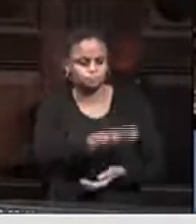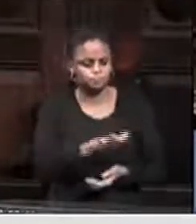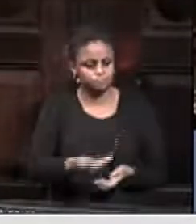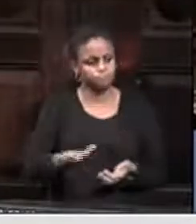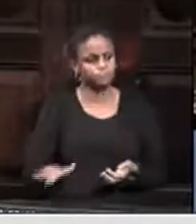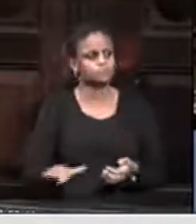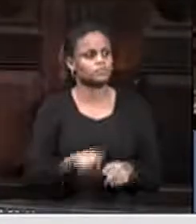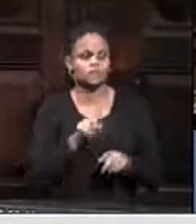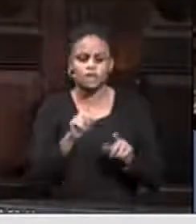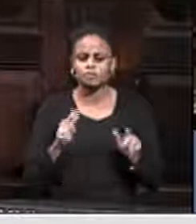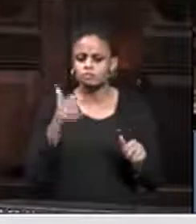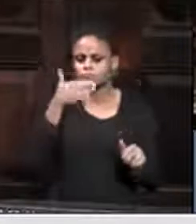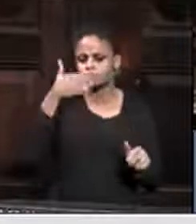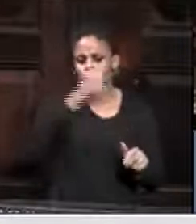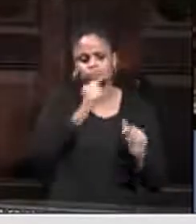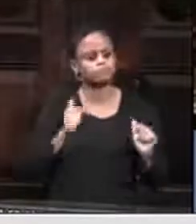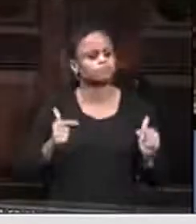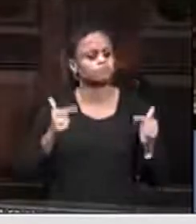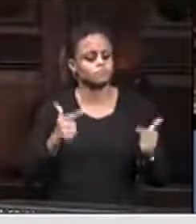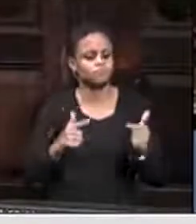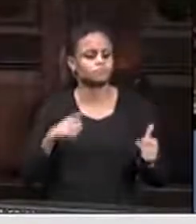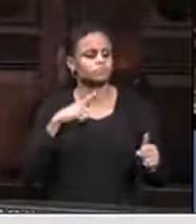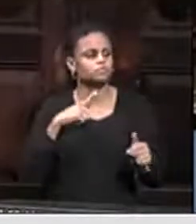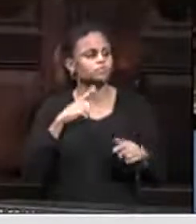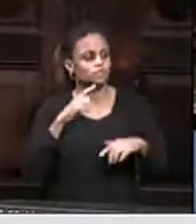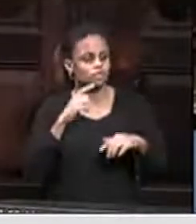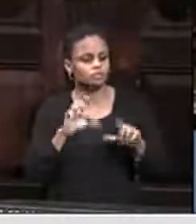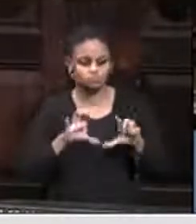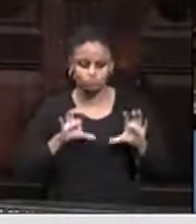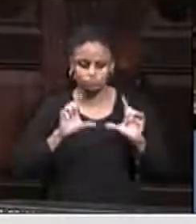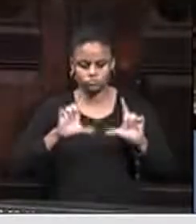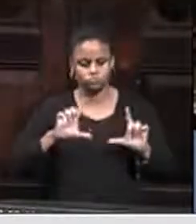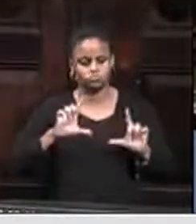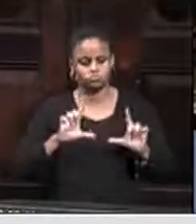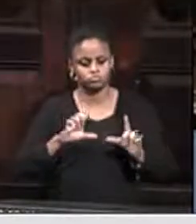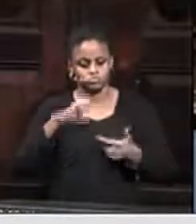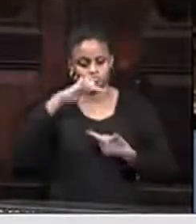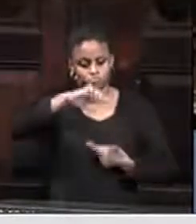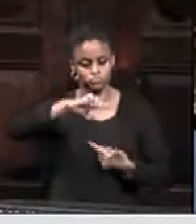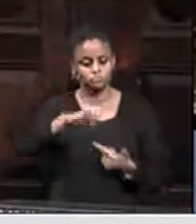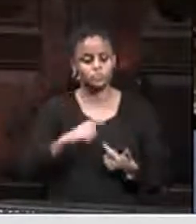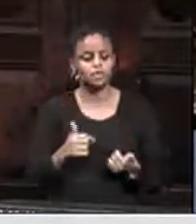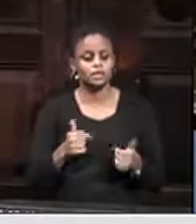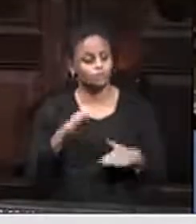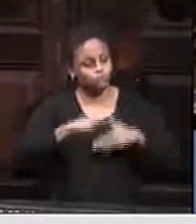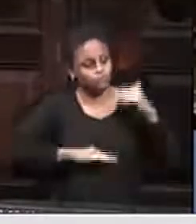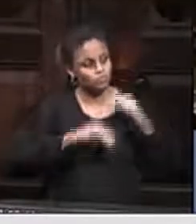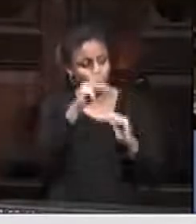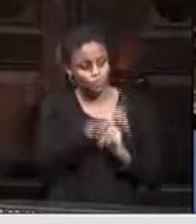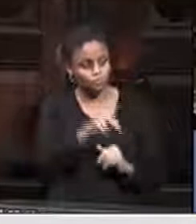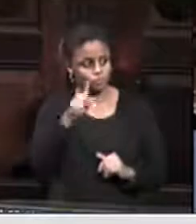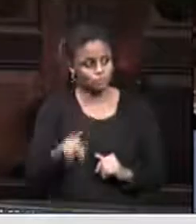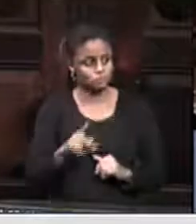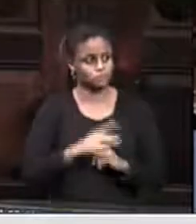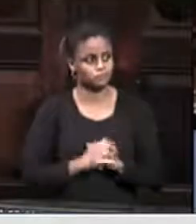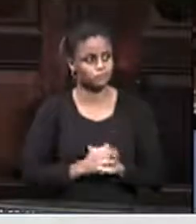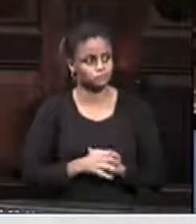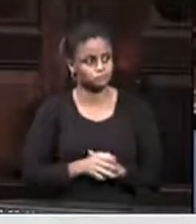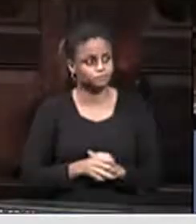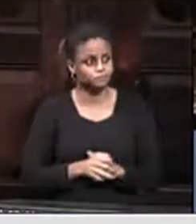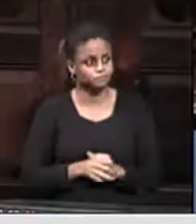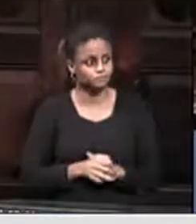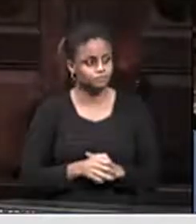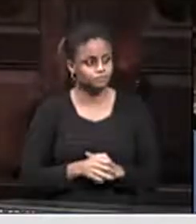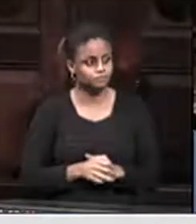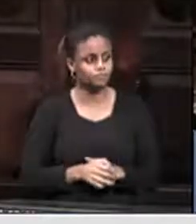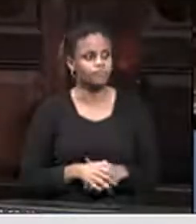e merecem e devem ter a formação ao magistério. Por isso, eu acho muito importante que no complexo debate da educação no Rio de